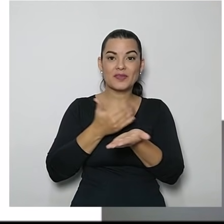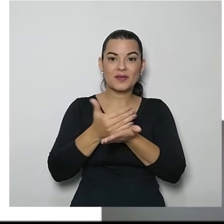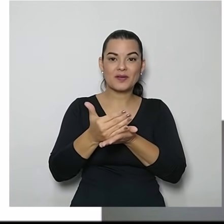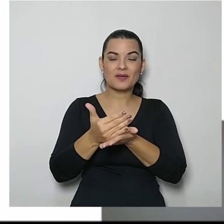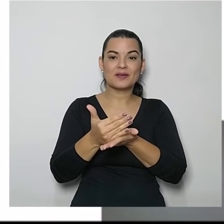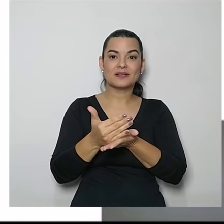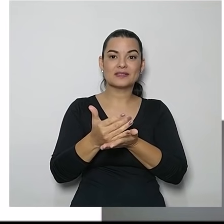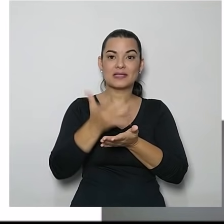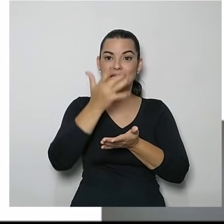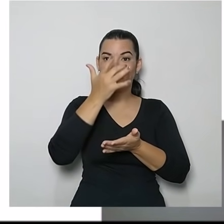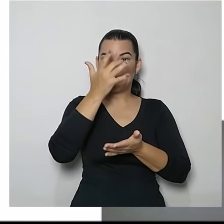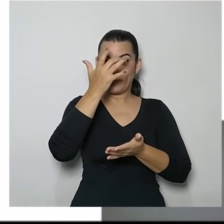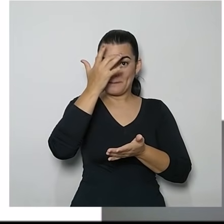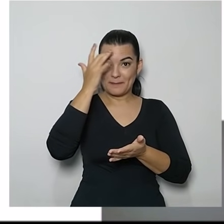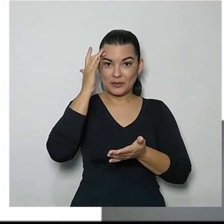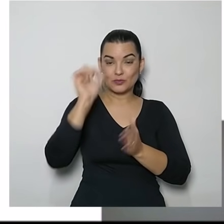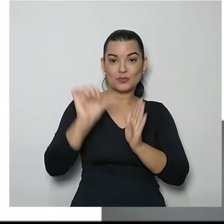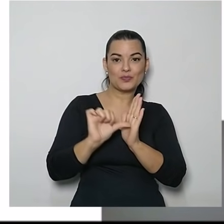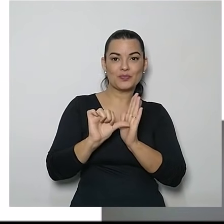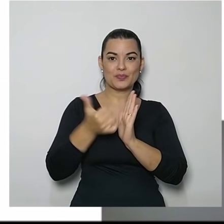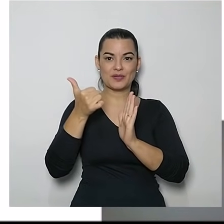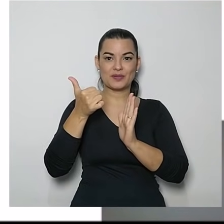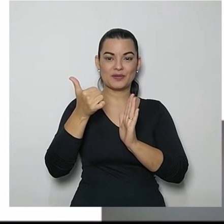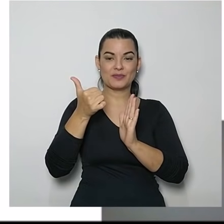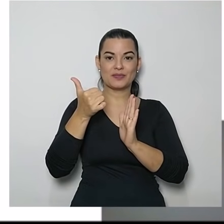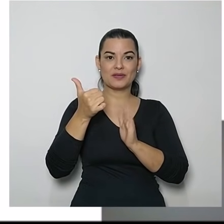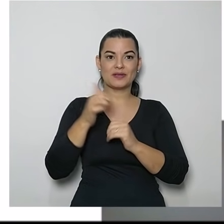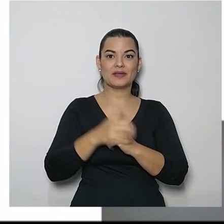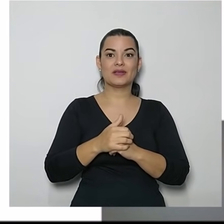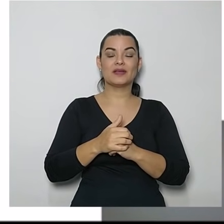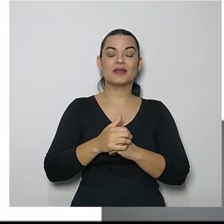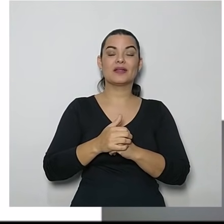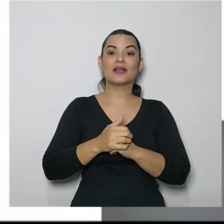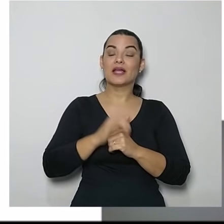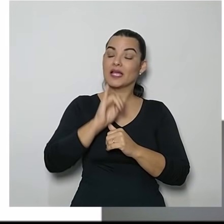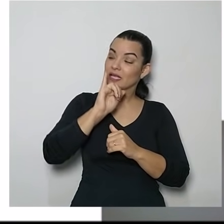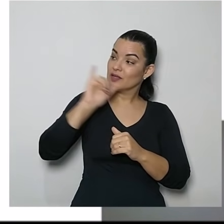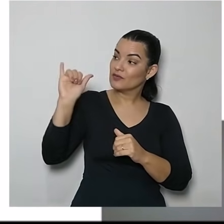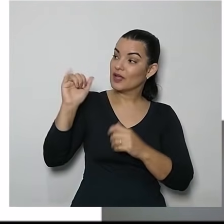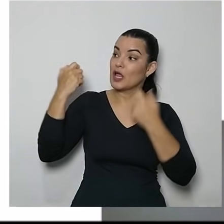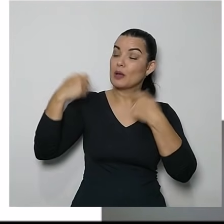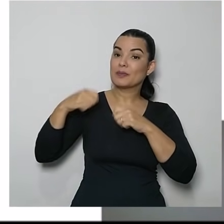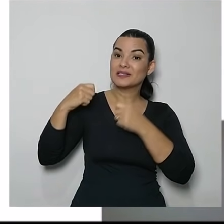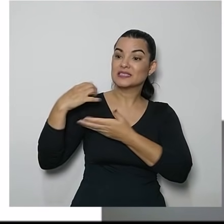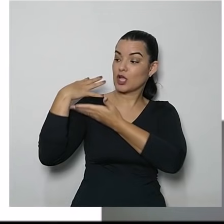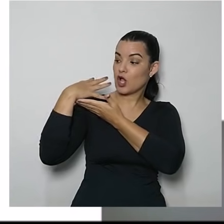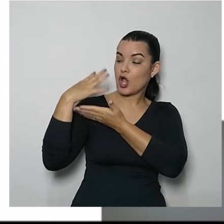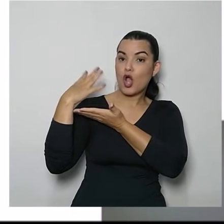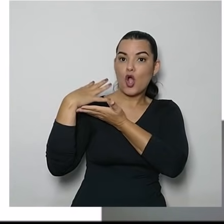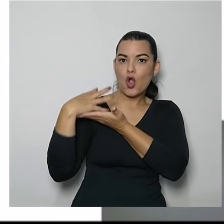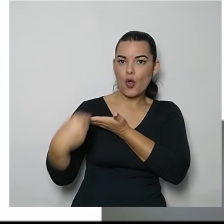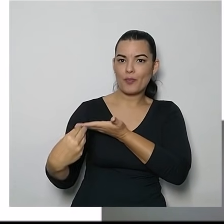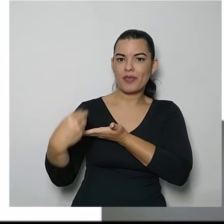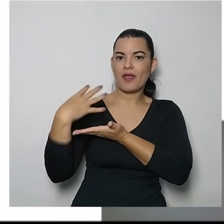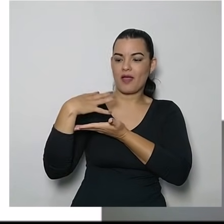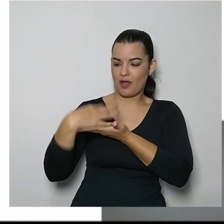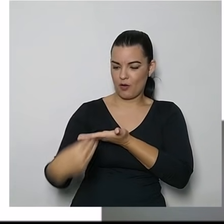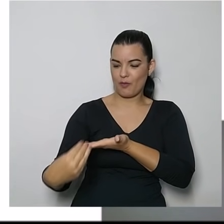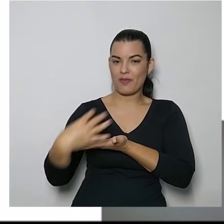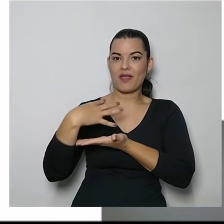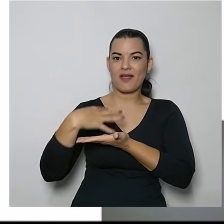primeiro participante, que deverá propor modos de pular que os outros participantes devem